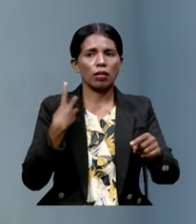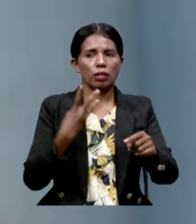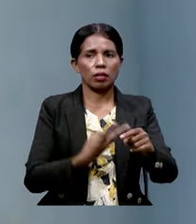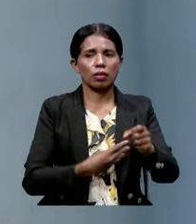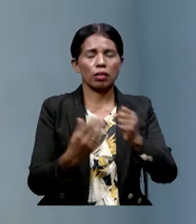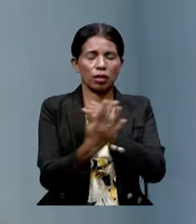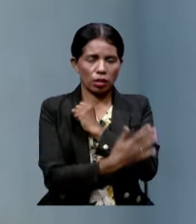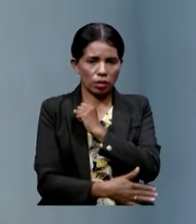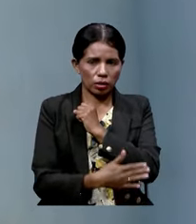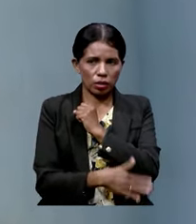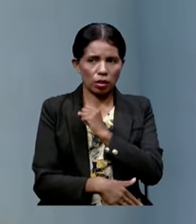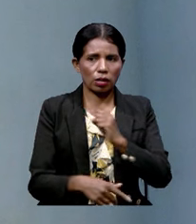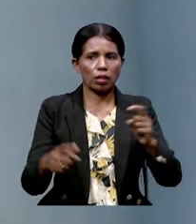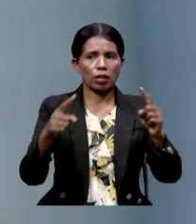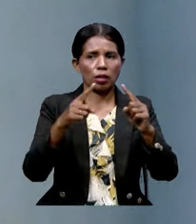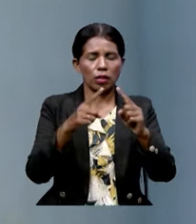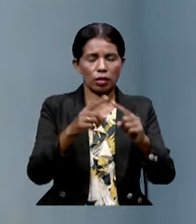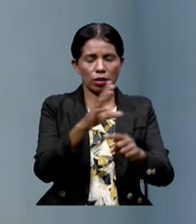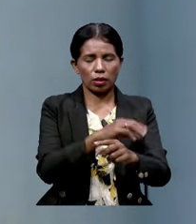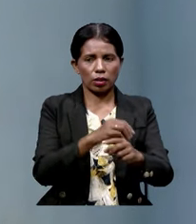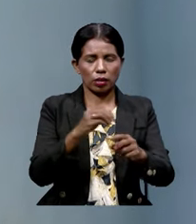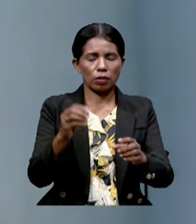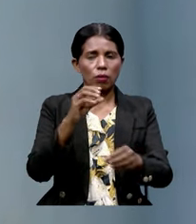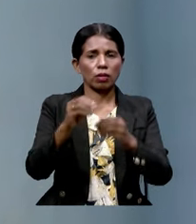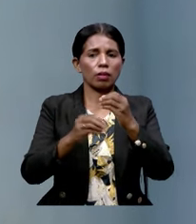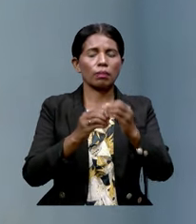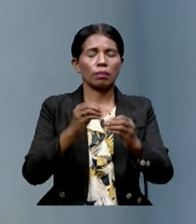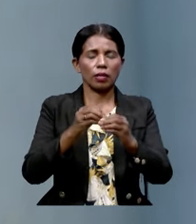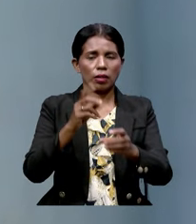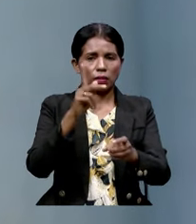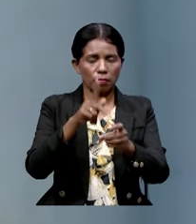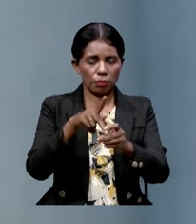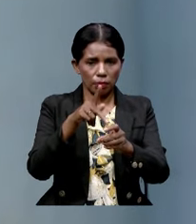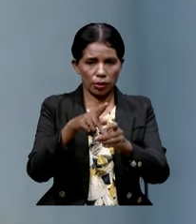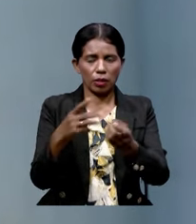nação para além de petróleo.